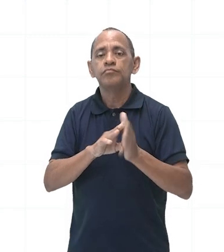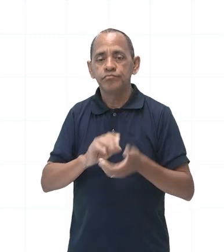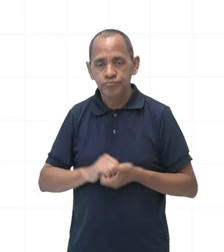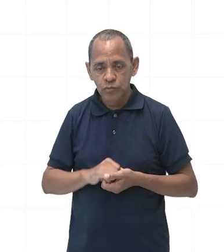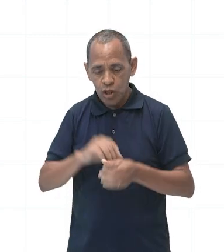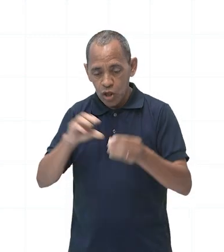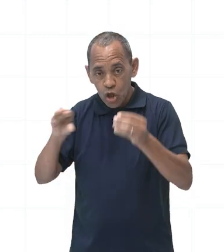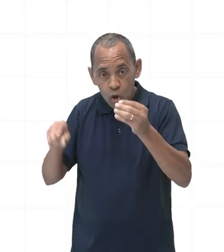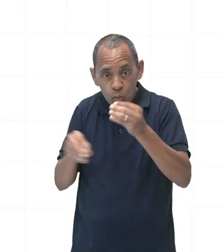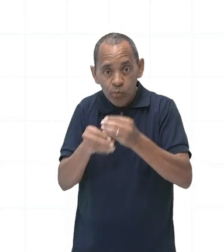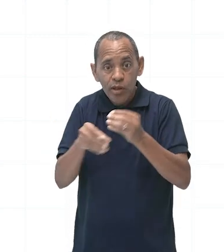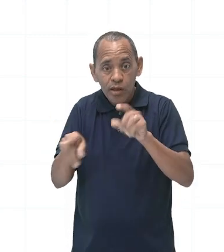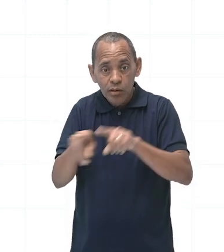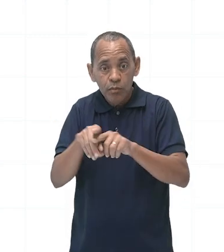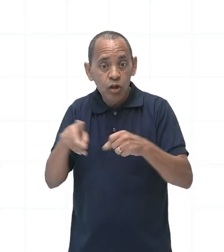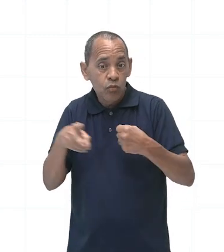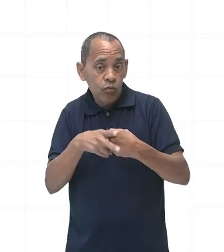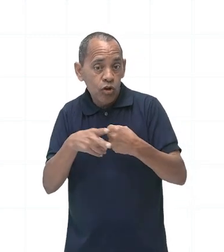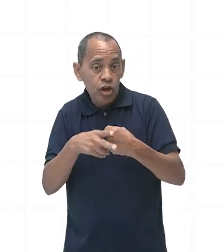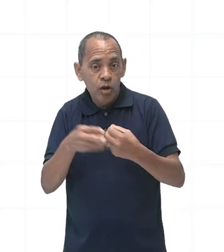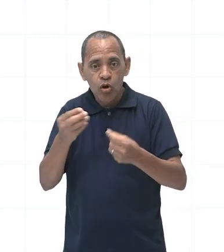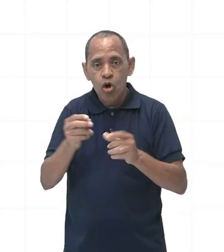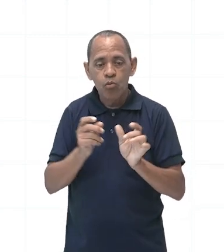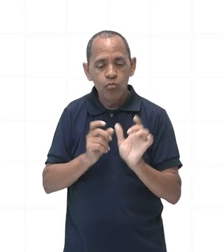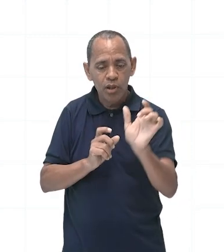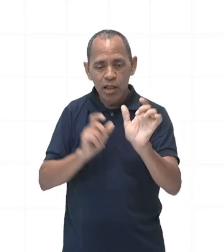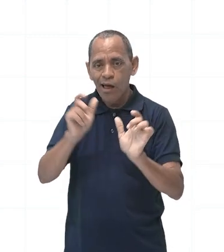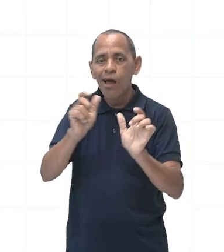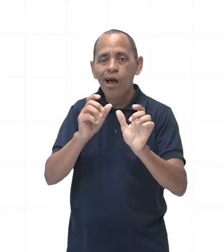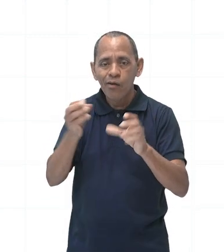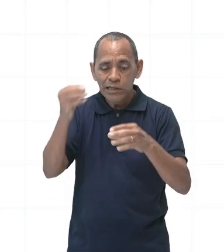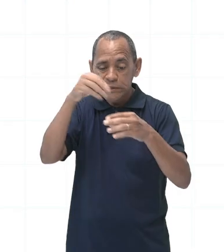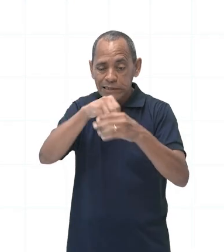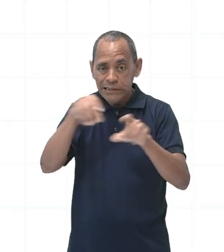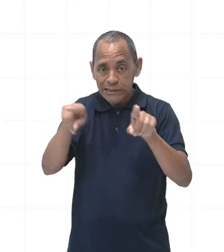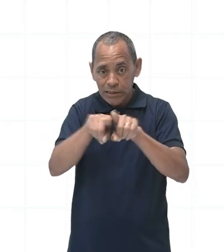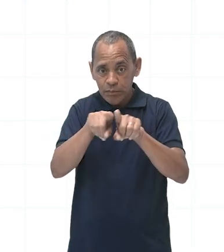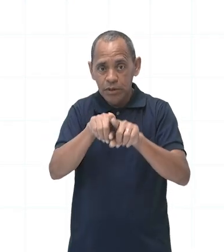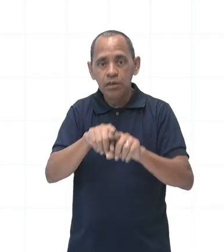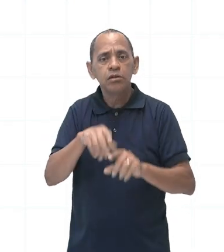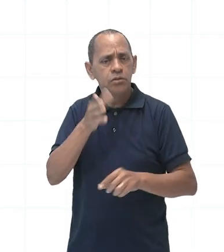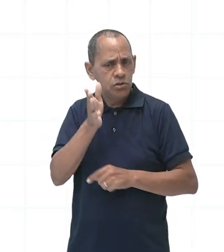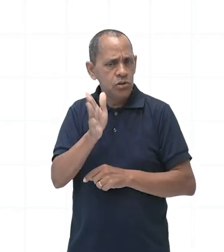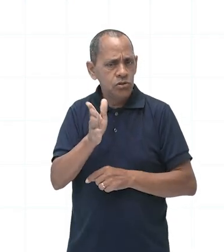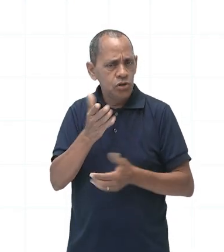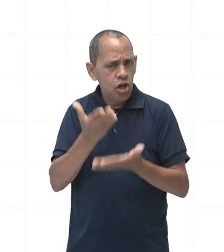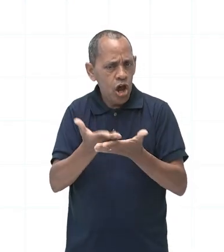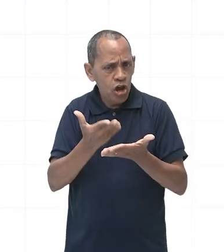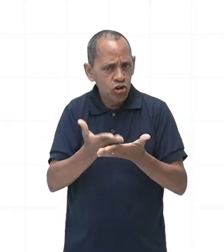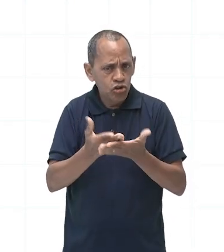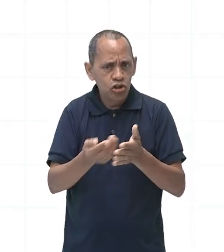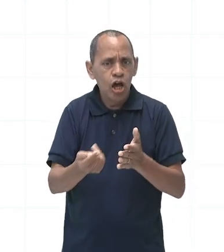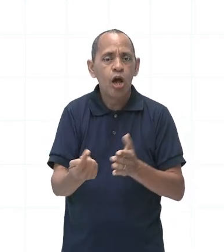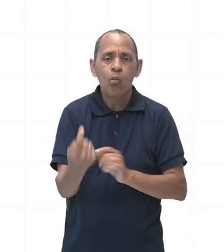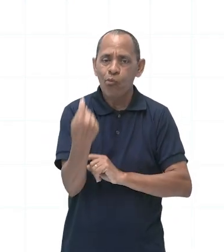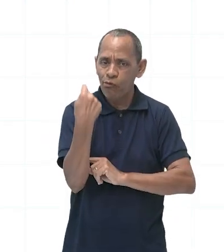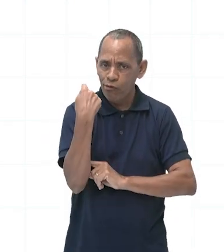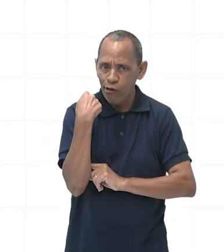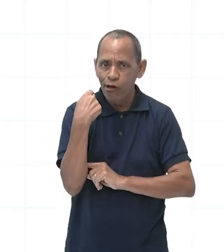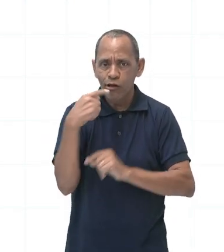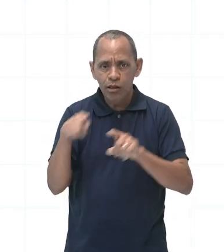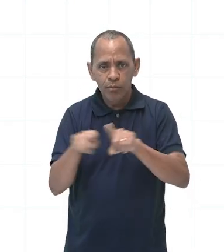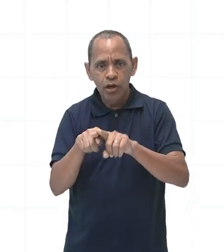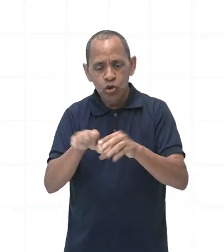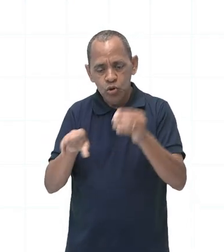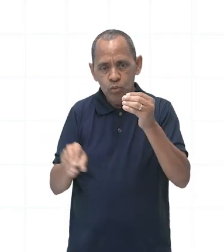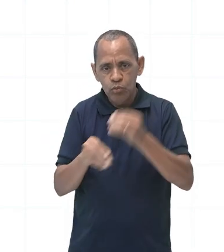na listinha que temos também os complementos verbais como nossos termos integrantes, né? Nós já